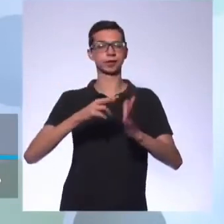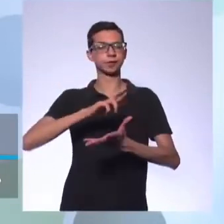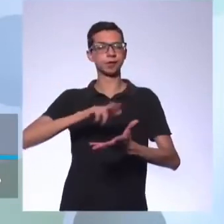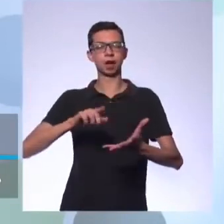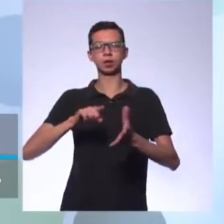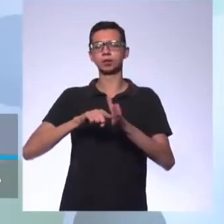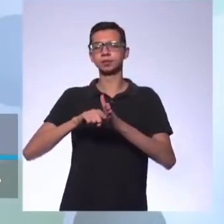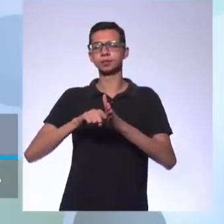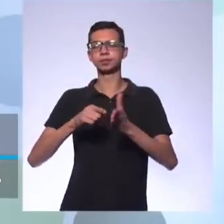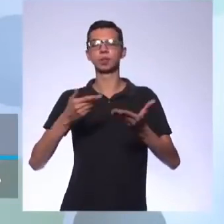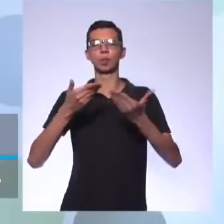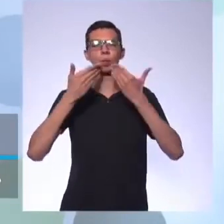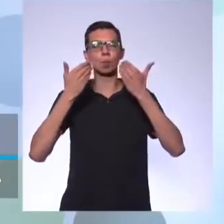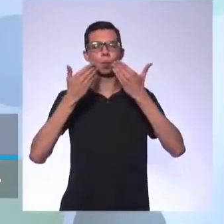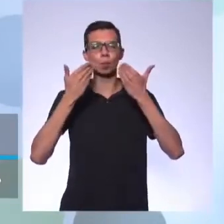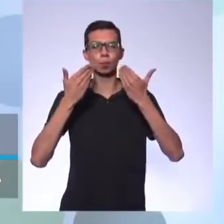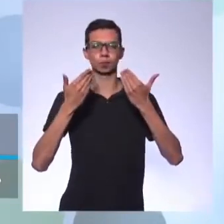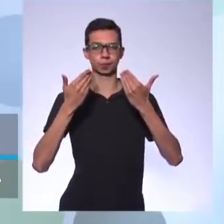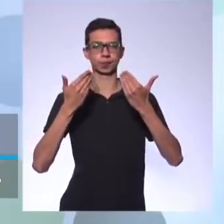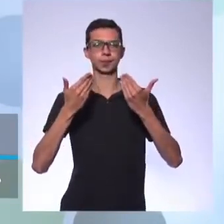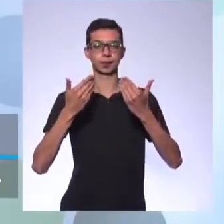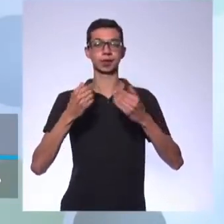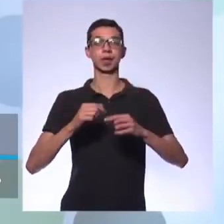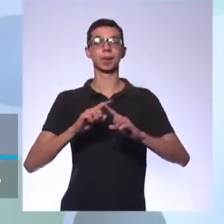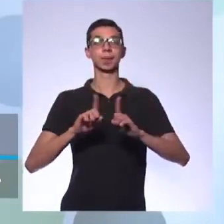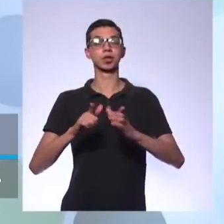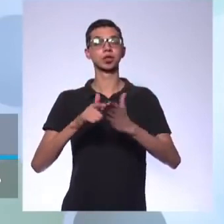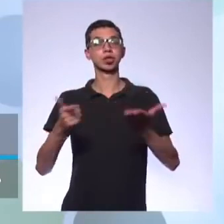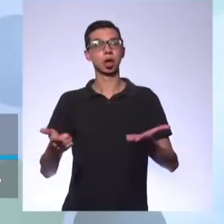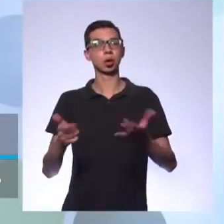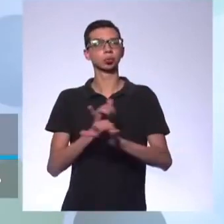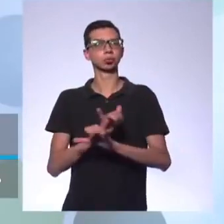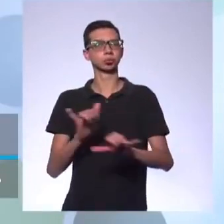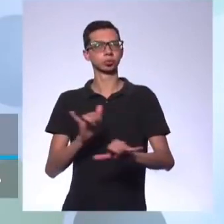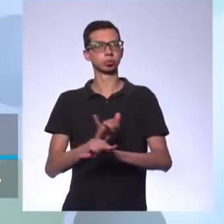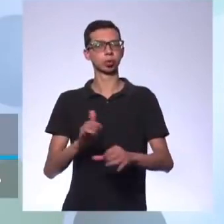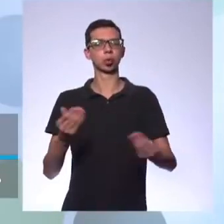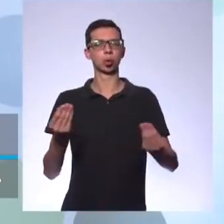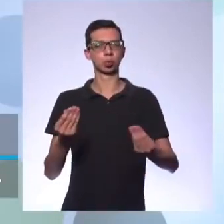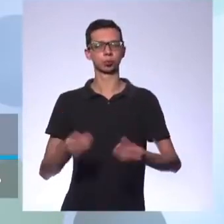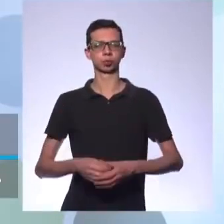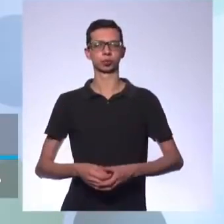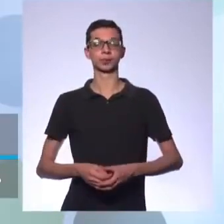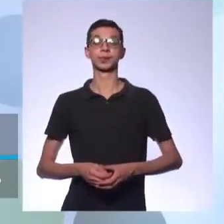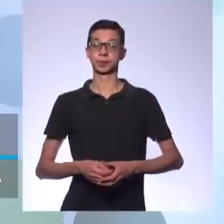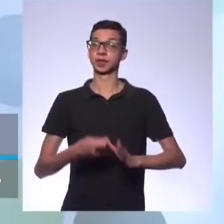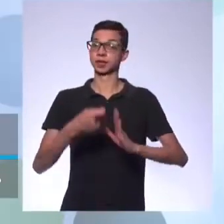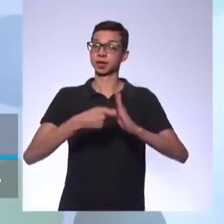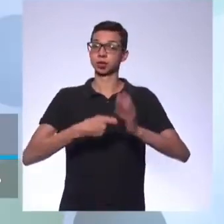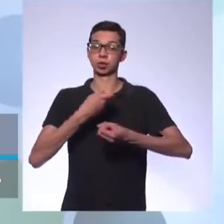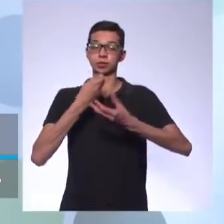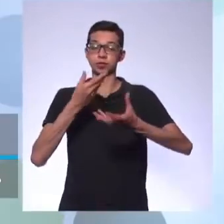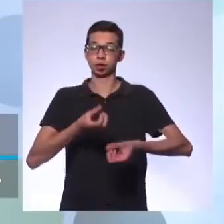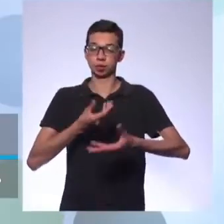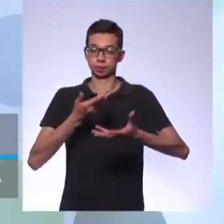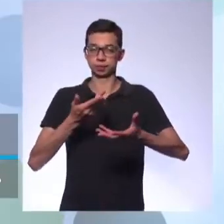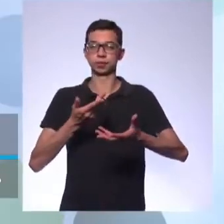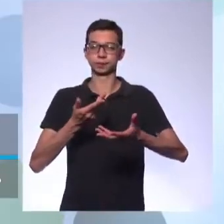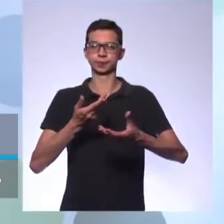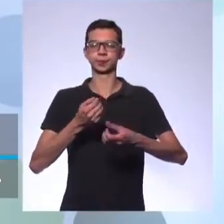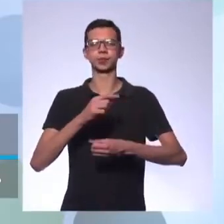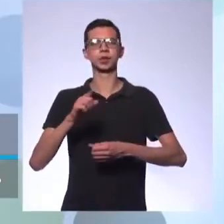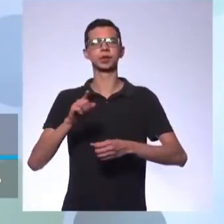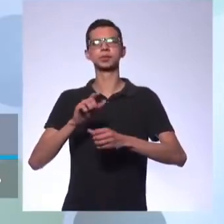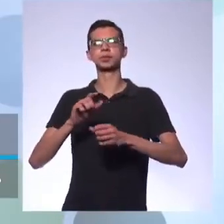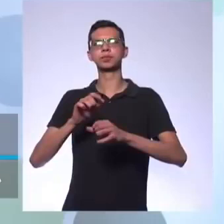texto conotativo. Uma notícia de jornal é um texto mais informativo. Então, quando você lê uma notícia, você busca se